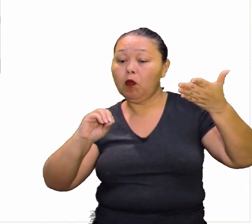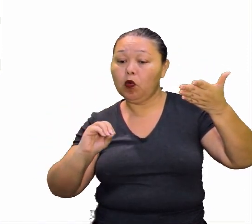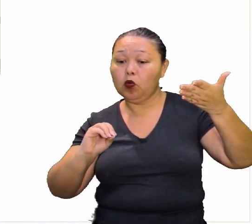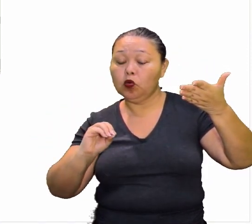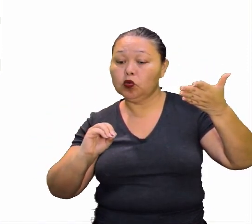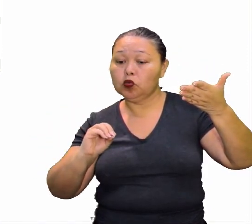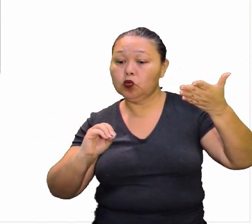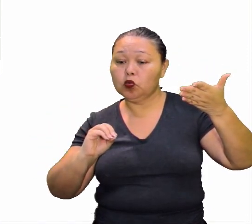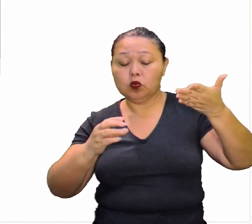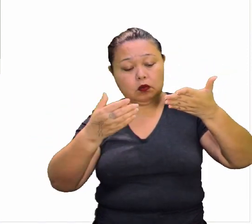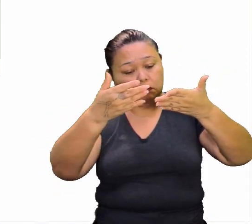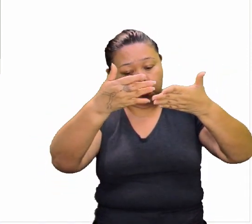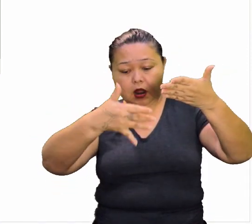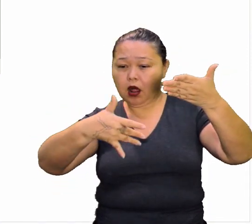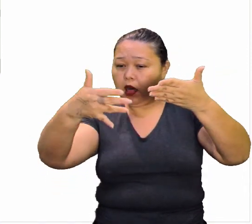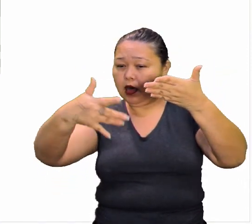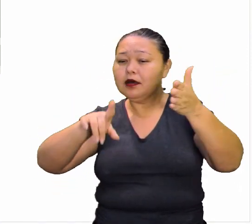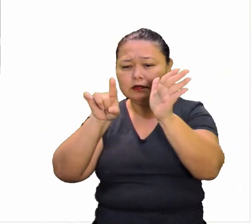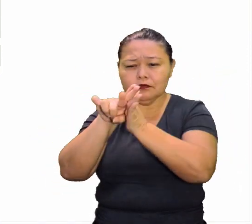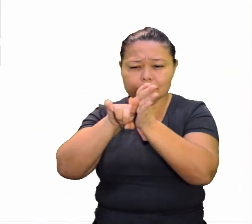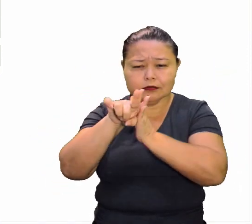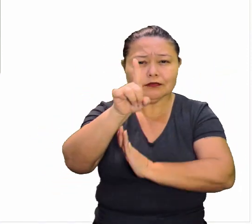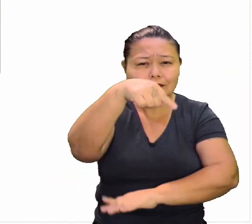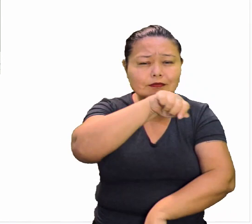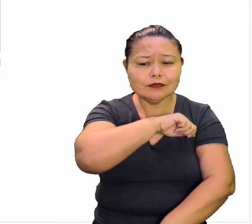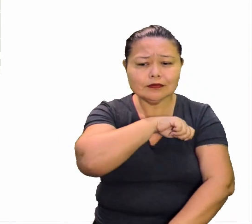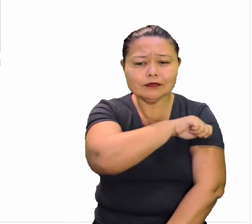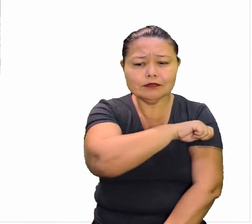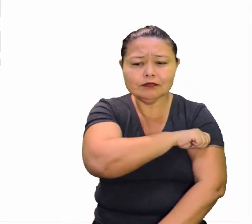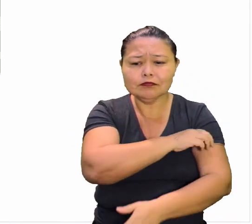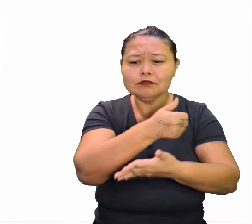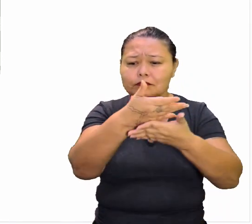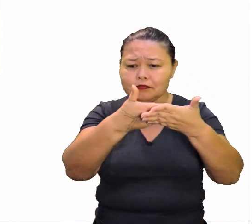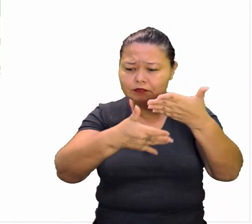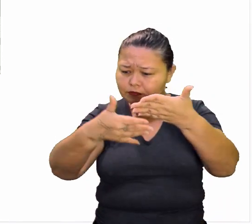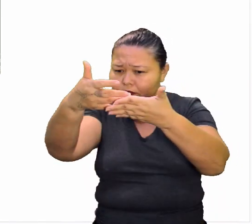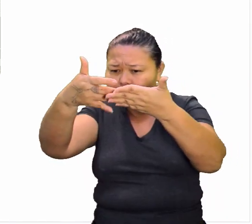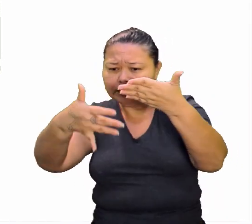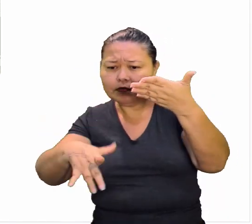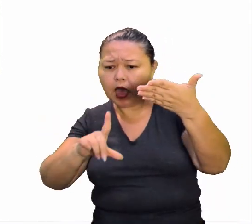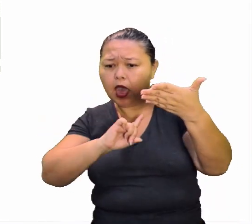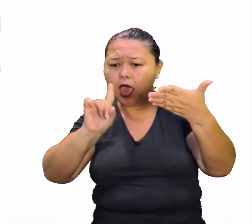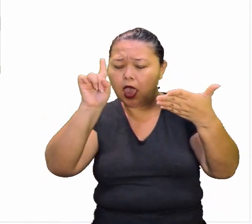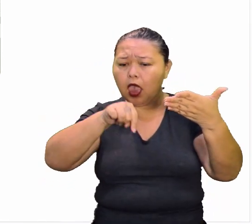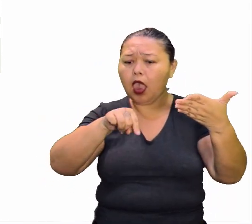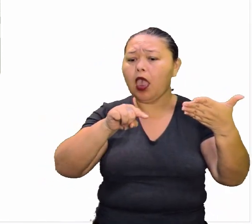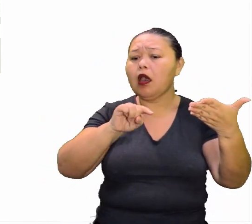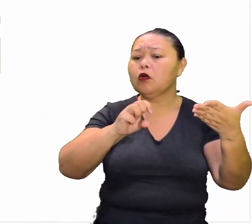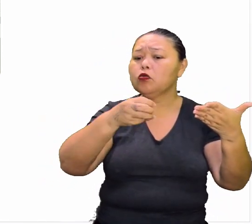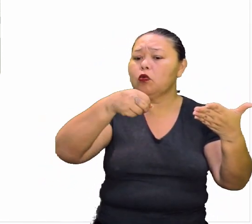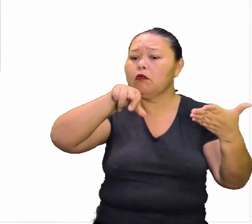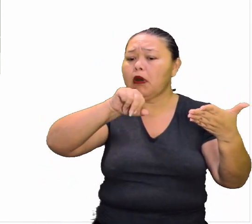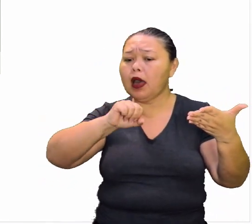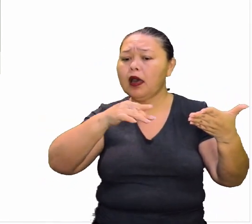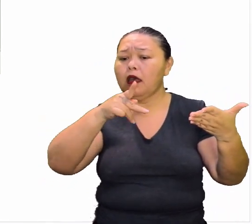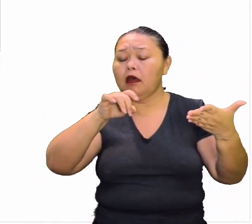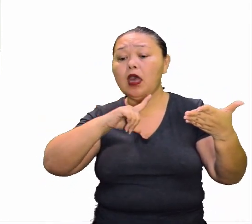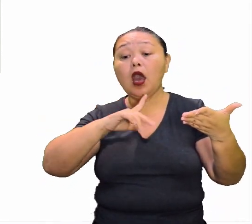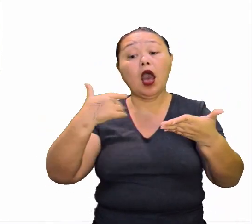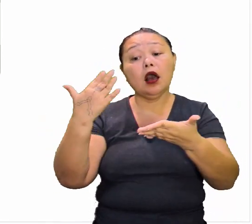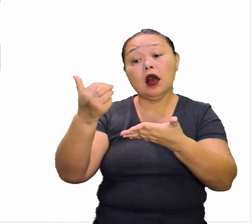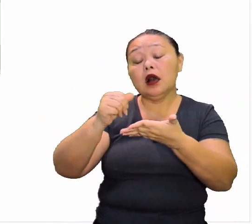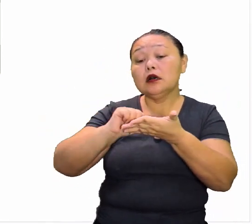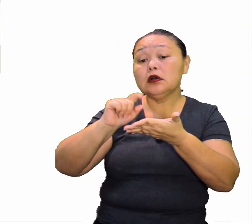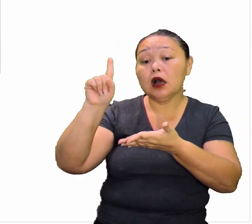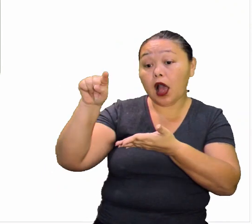Rapaz, dá muito... Procura pesquisar, aluno. Os pergaminhos do Mar Morto. Antigamente, a folha de